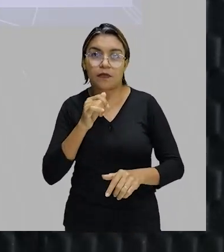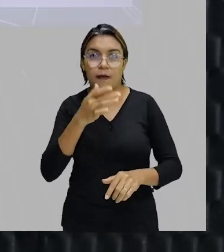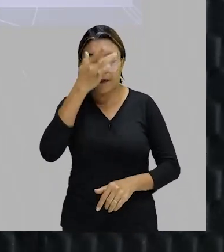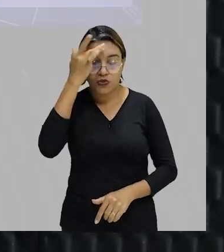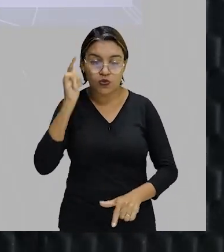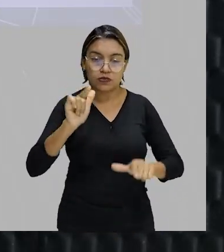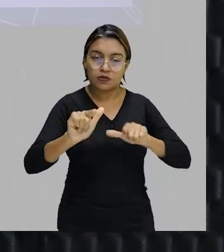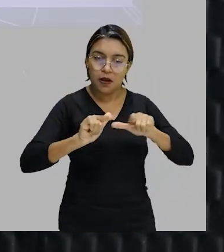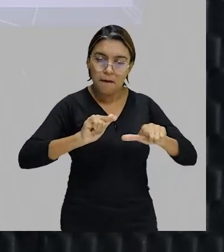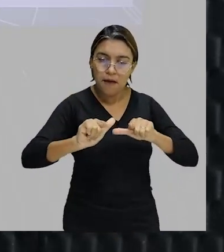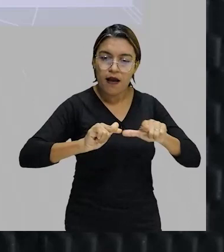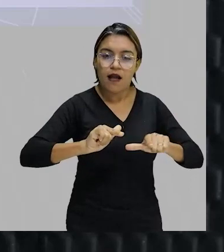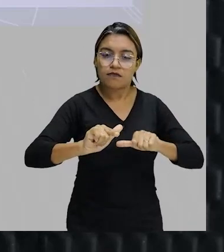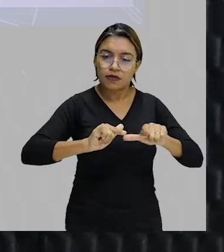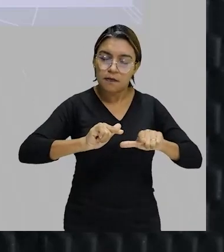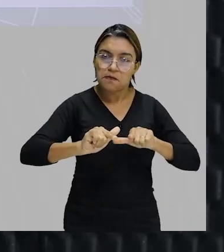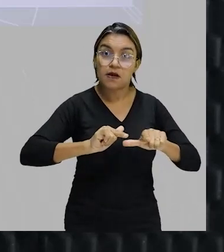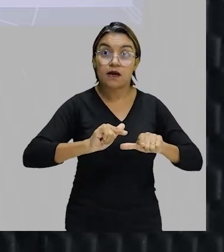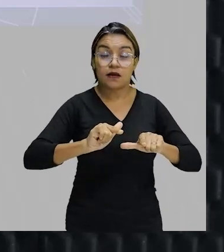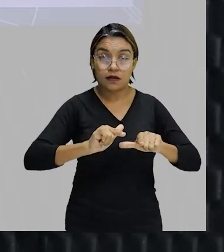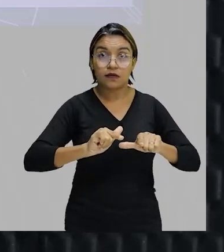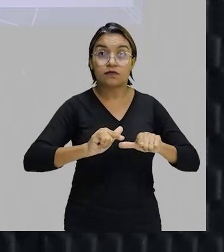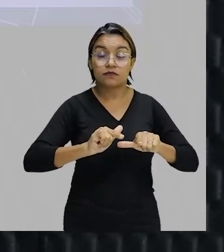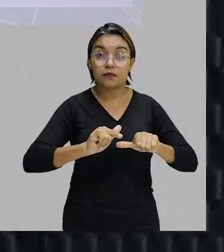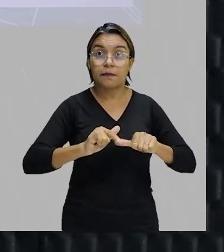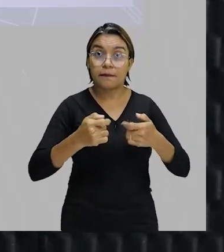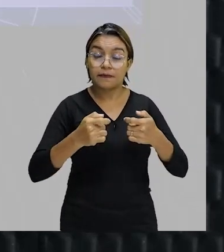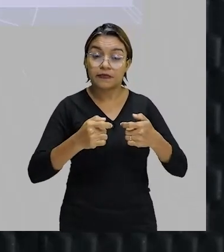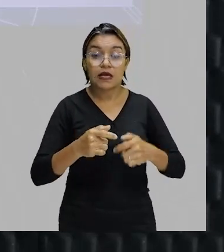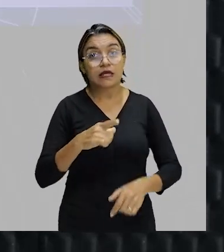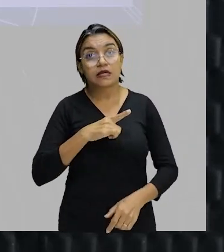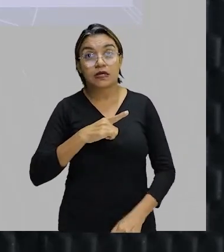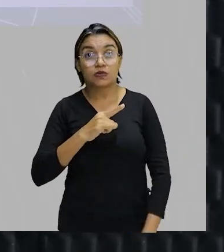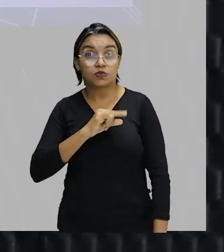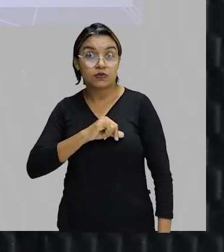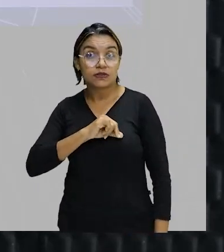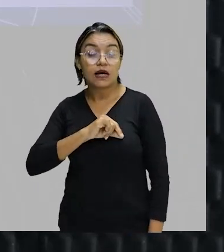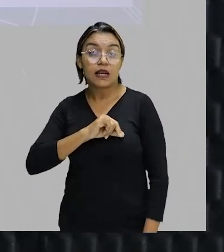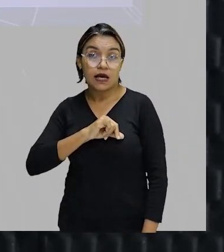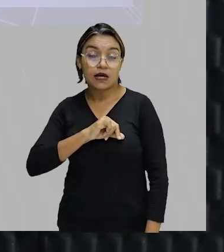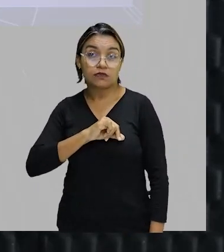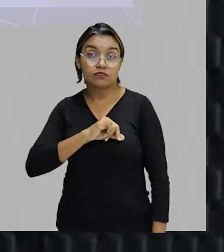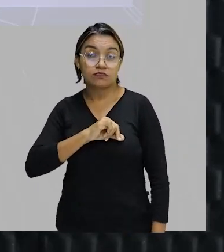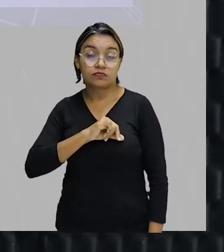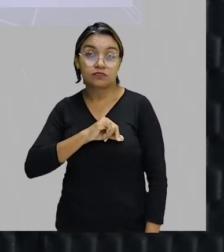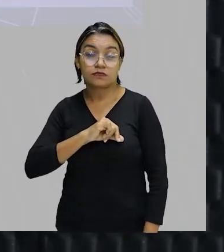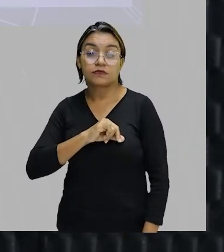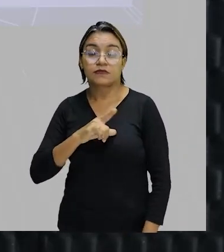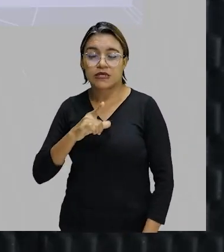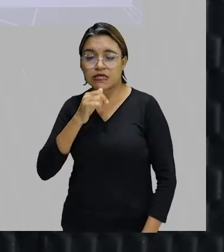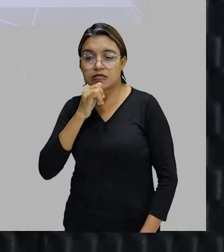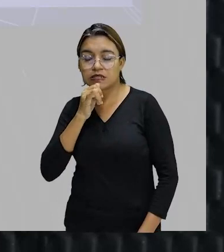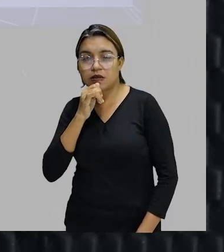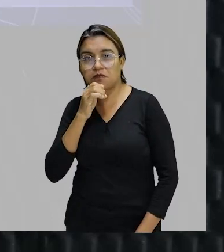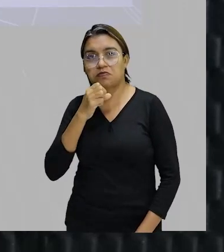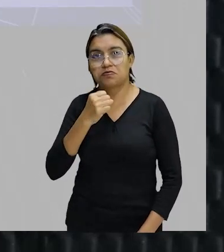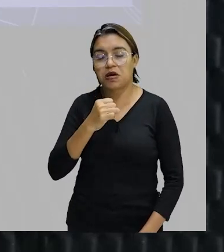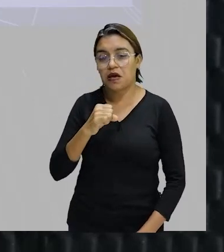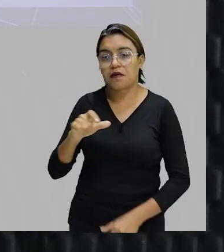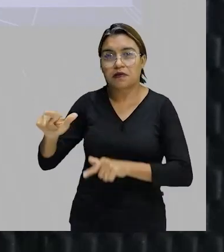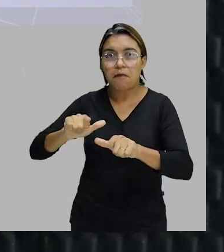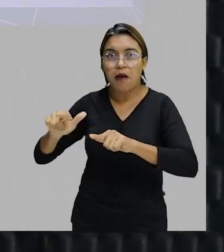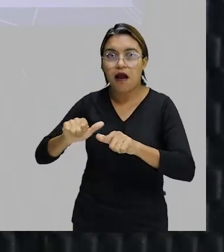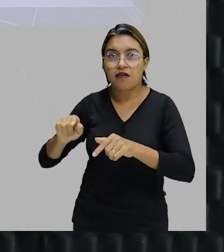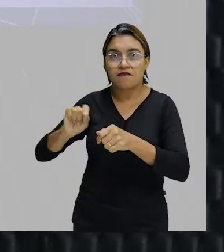sua força de trabalho a partir de um salário, ou seja, ele não ganha mais por bens produzidos, ele ganha por uma carga horária